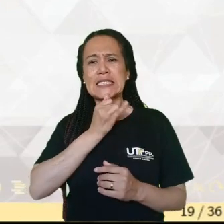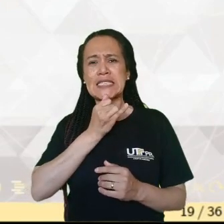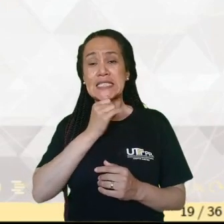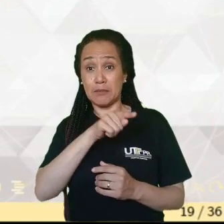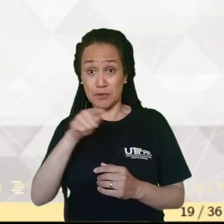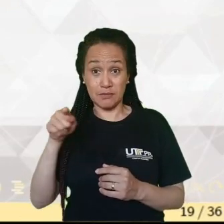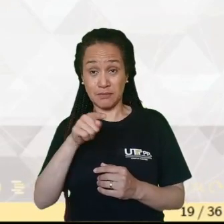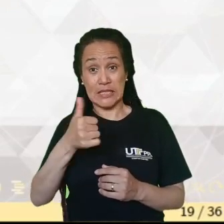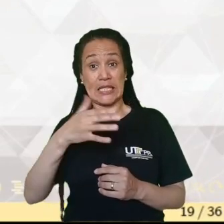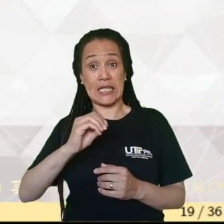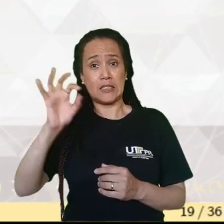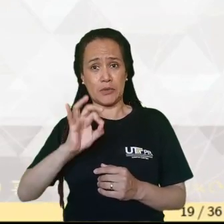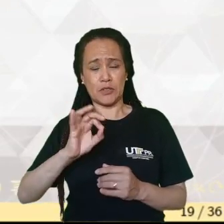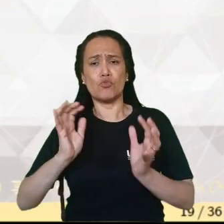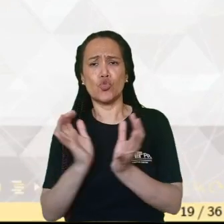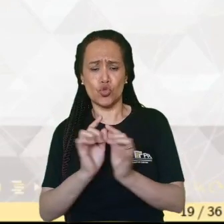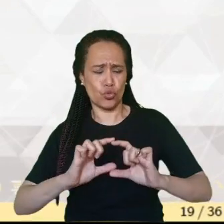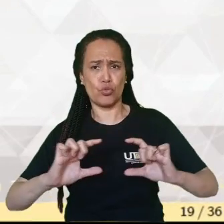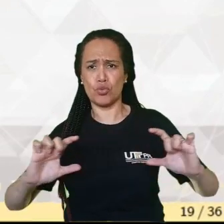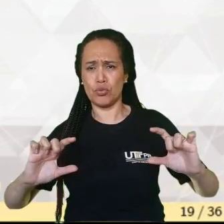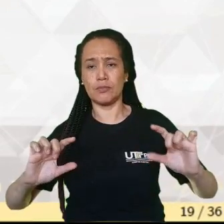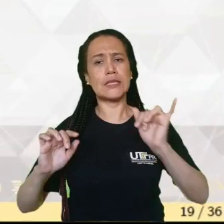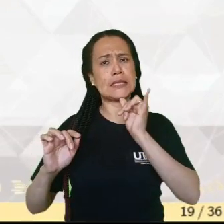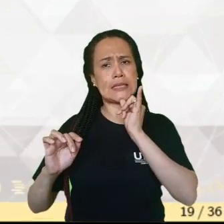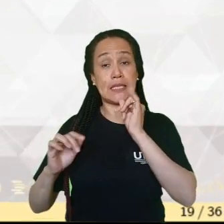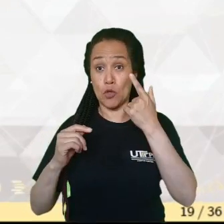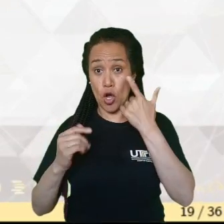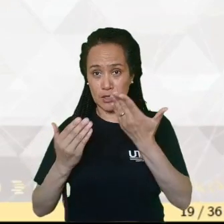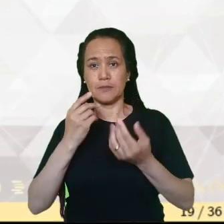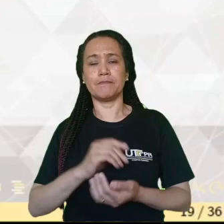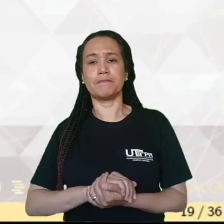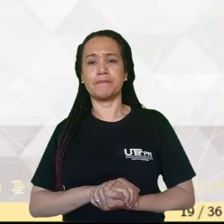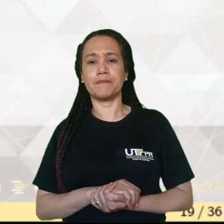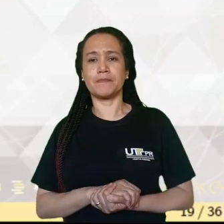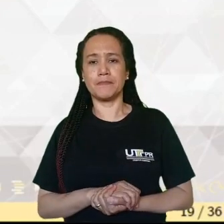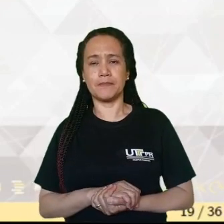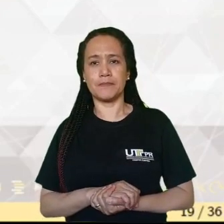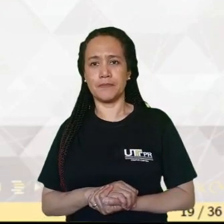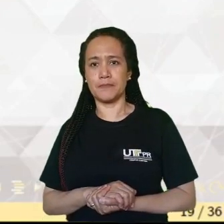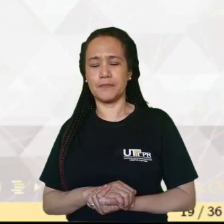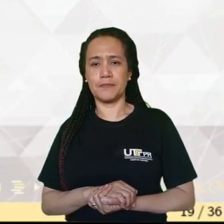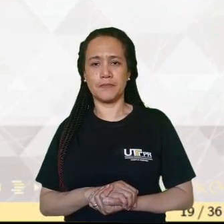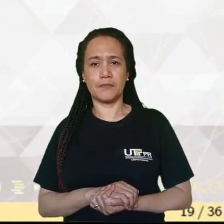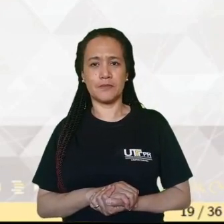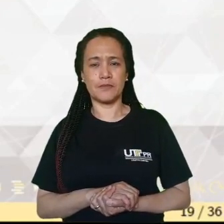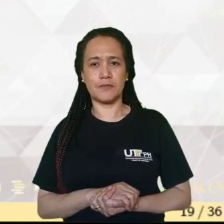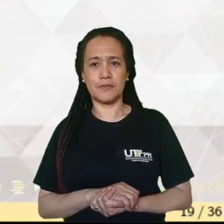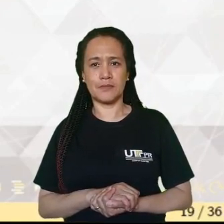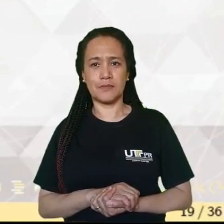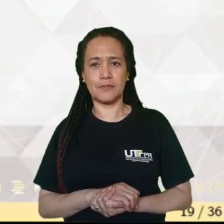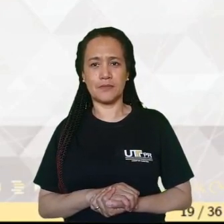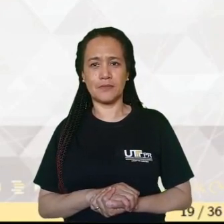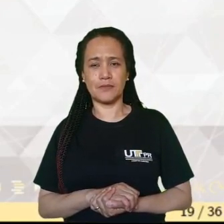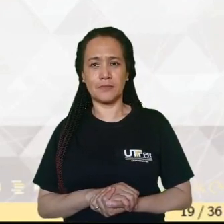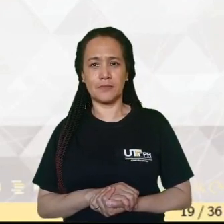abaixo. Suponha que nós temos aqui os valores 0, 1, menos 8, 0, 2, 3, 6, 5, 4